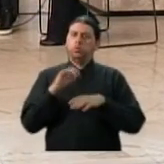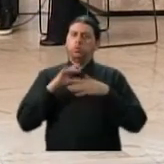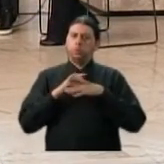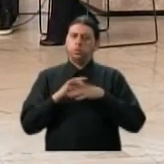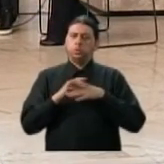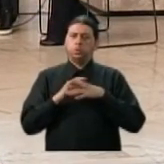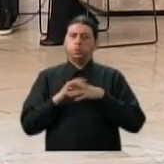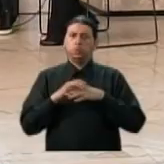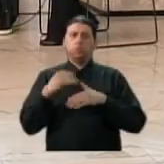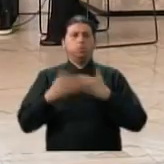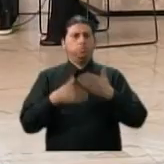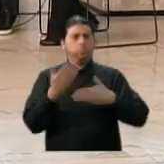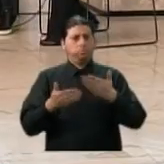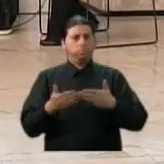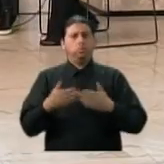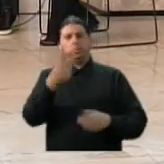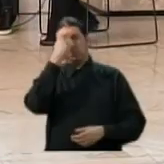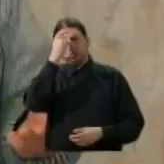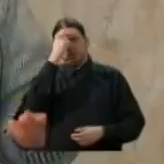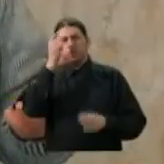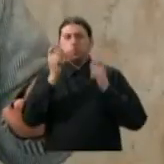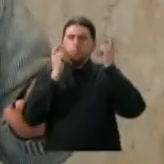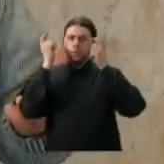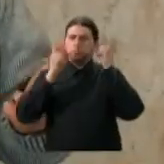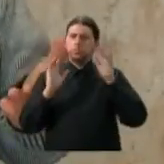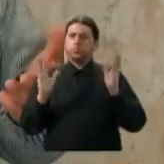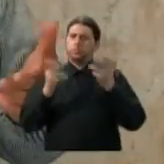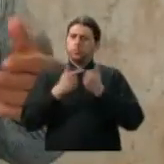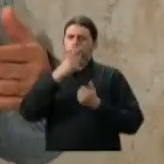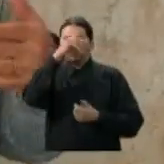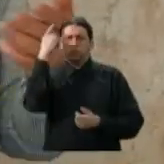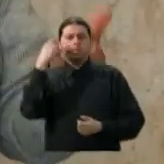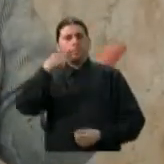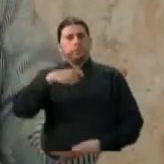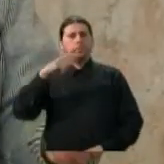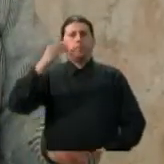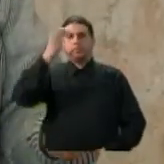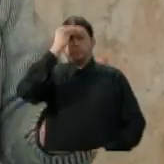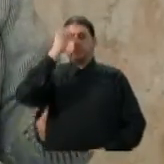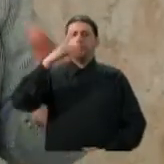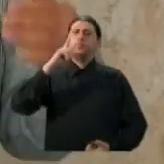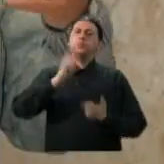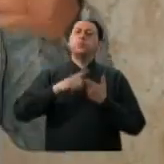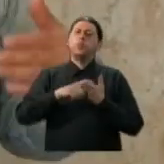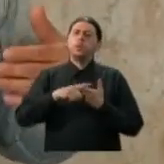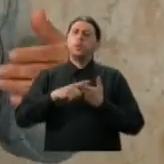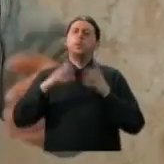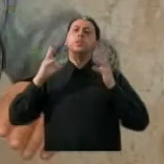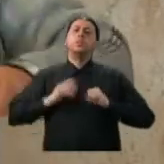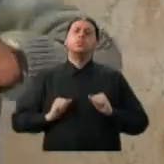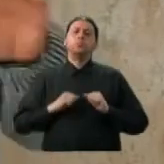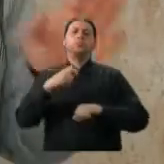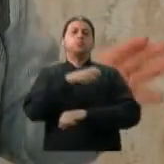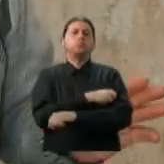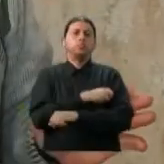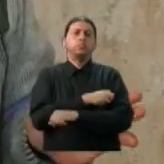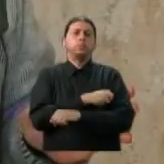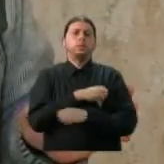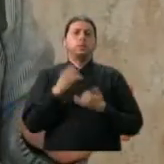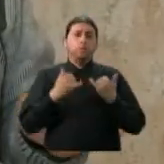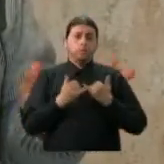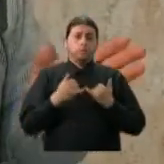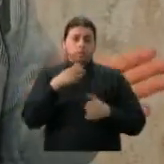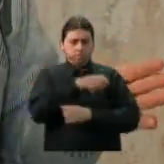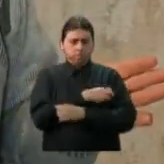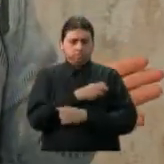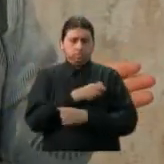Né? Então, essa é a preocupação, essa é a consciência que as pessoas devem ter. Né? Por que se imunizar? Tomei a vacina, não vou ter a